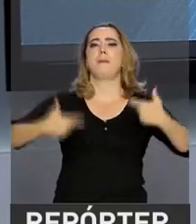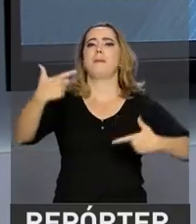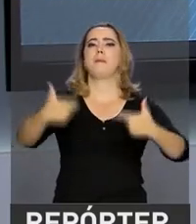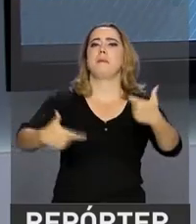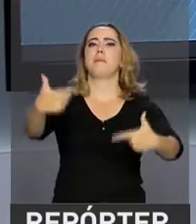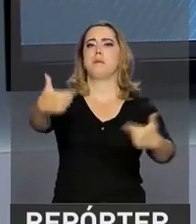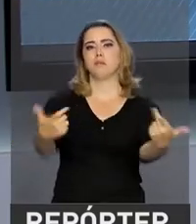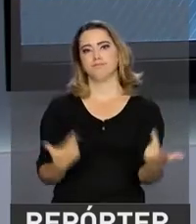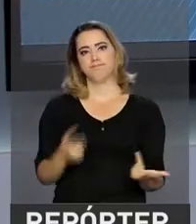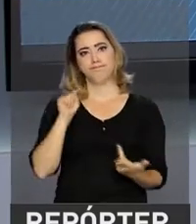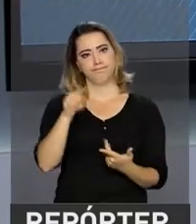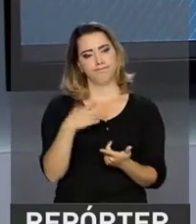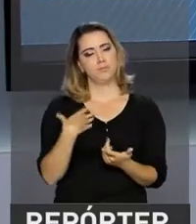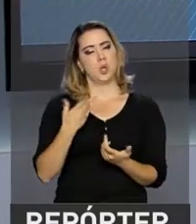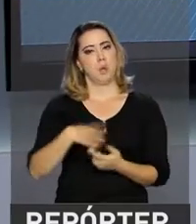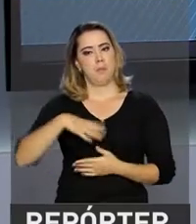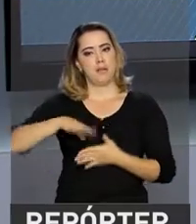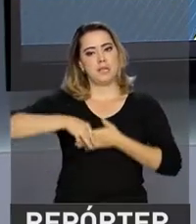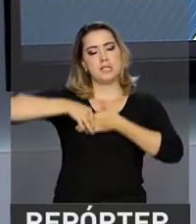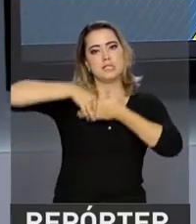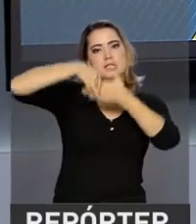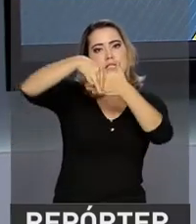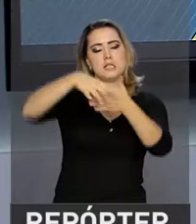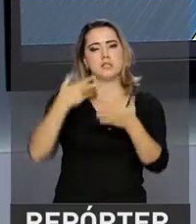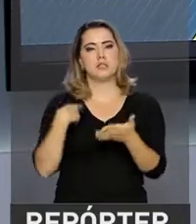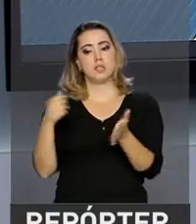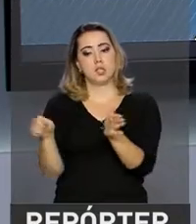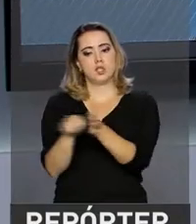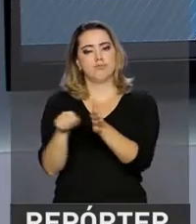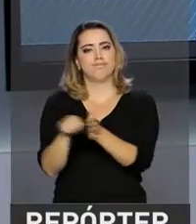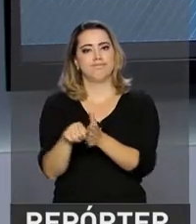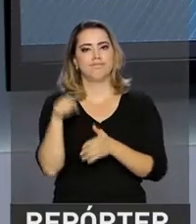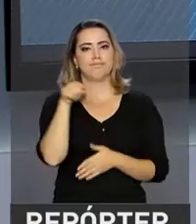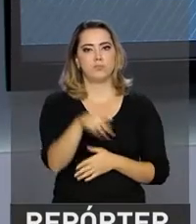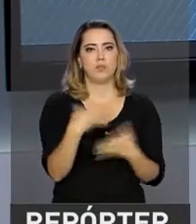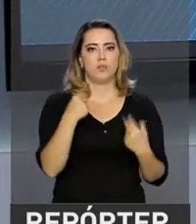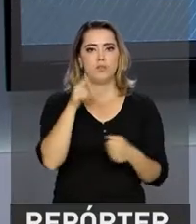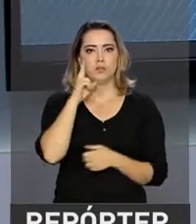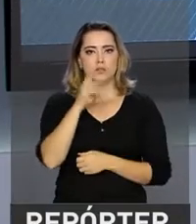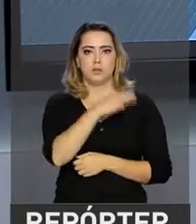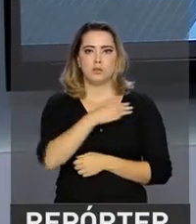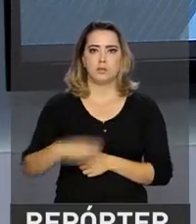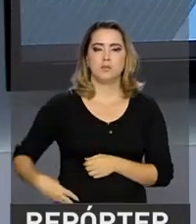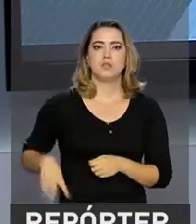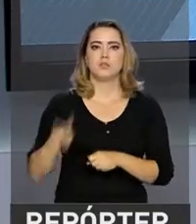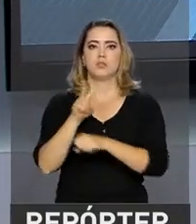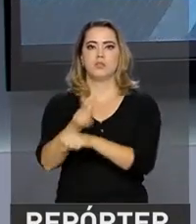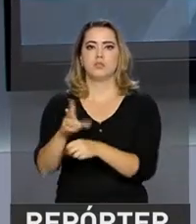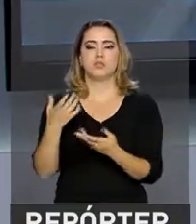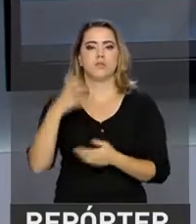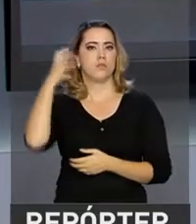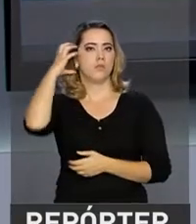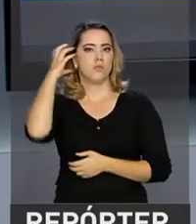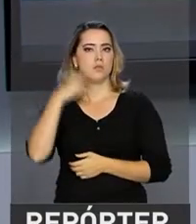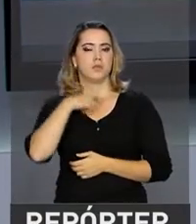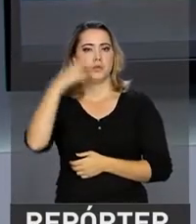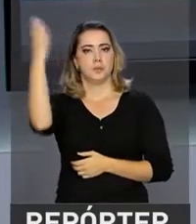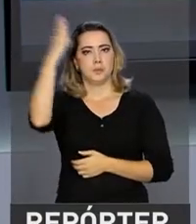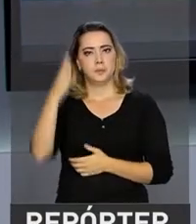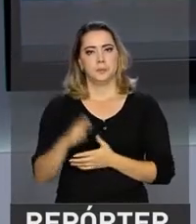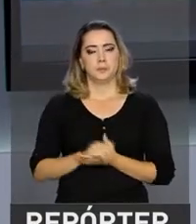drogas. Vamos agora ao vivo ouvir uma entrevista exclusiva com o ministro da Defesa, Raul Jungmann, para o programa de rádio A Voz do